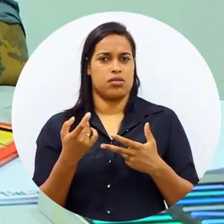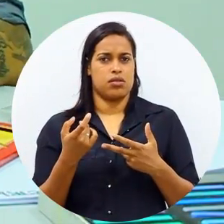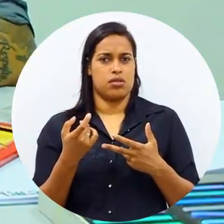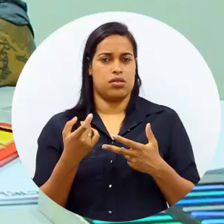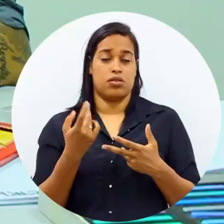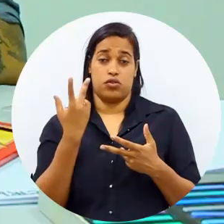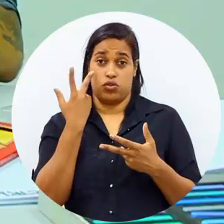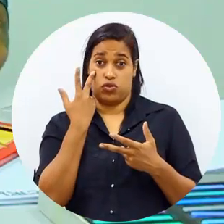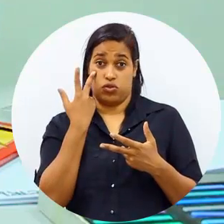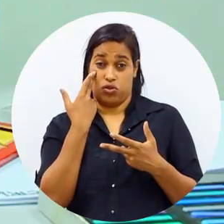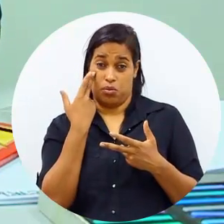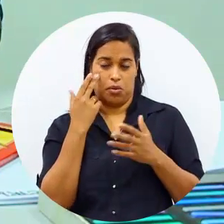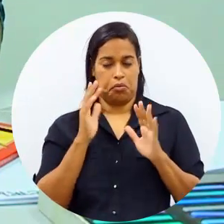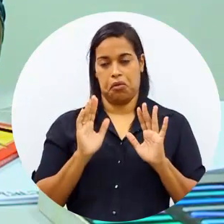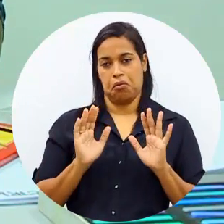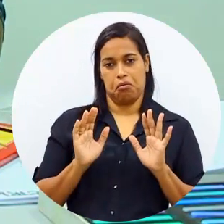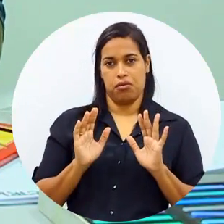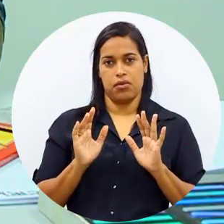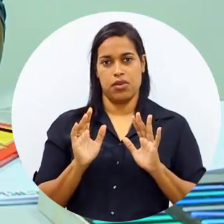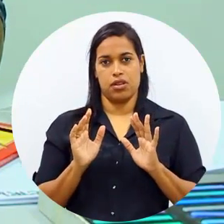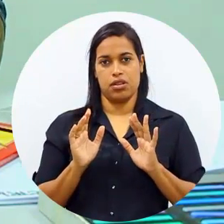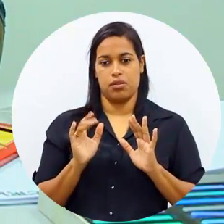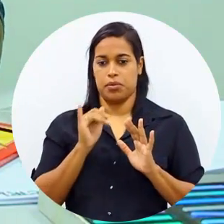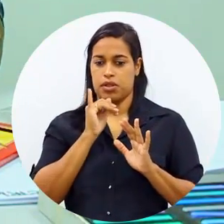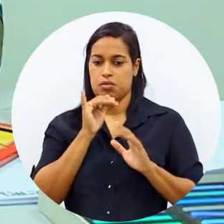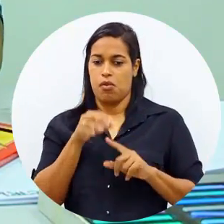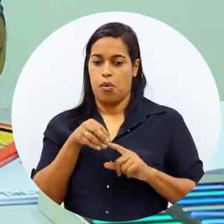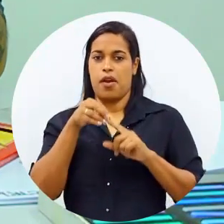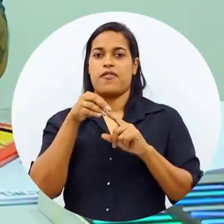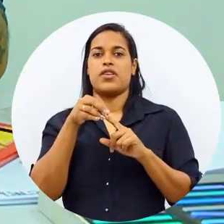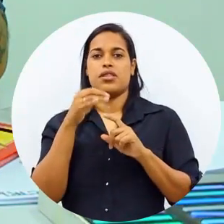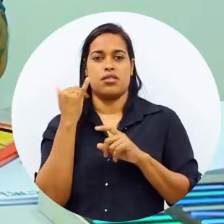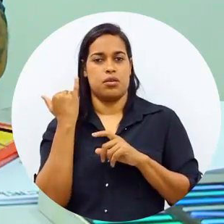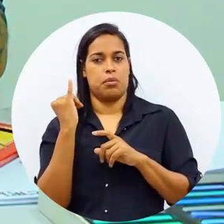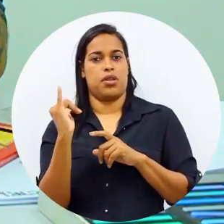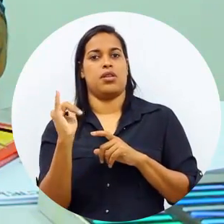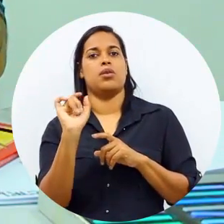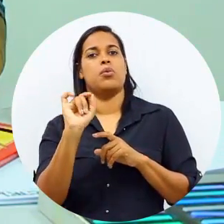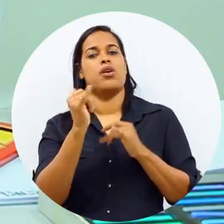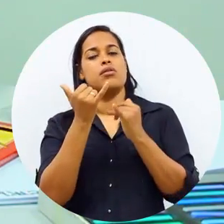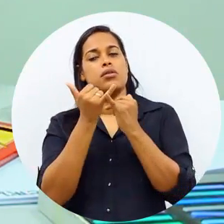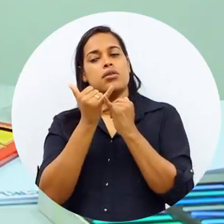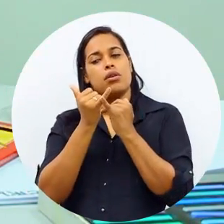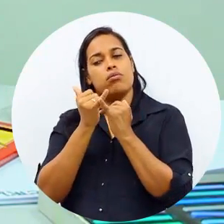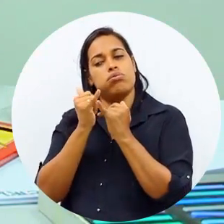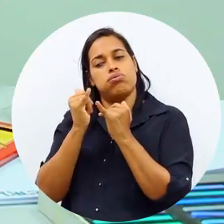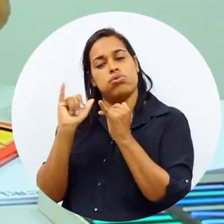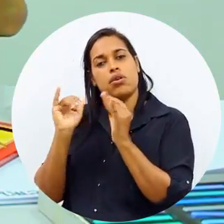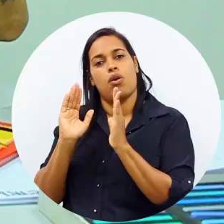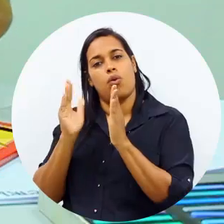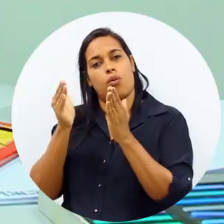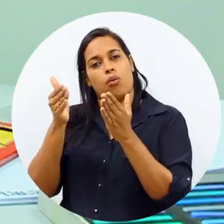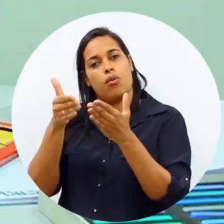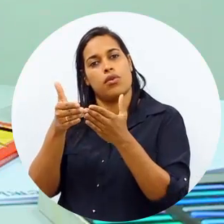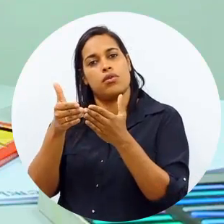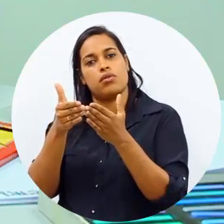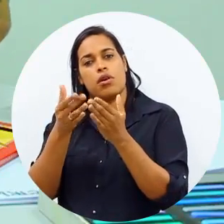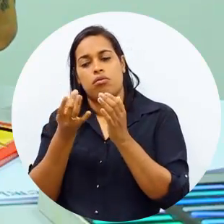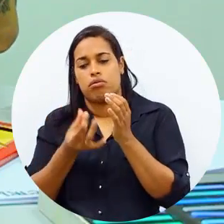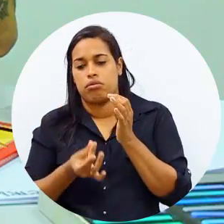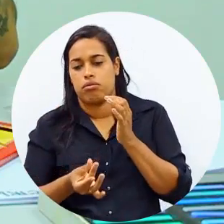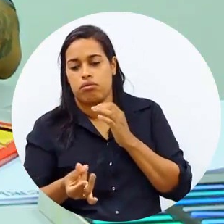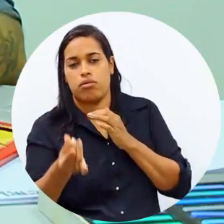algo? Normalmente a gente tende a tomar como referência para equilíbrio a linha do horizonte ou a